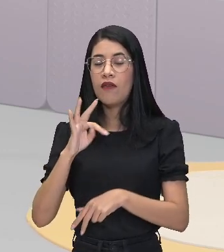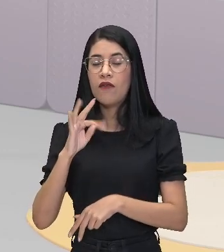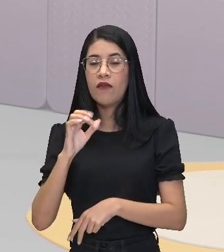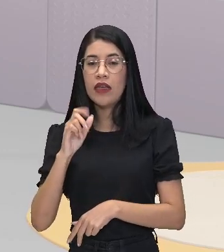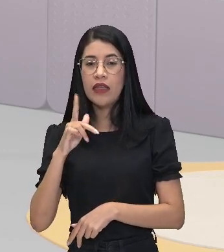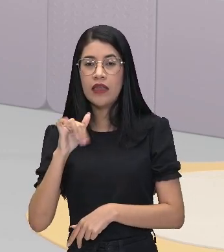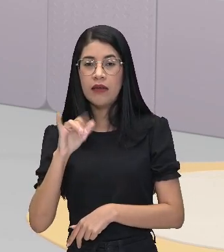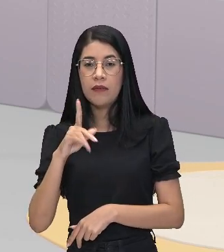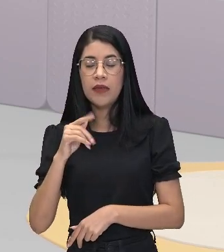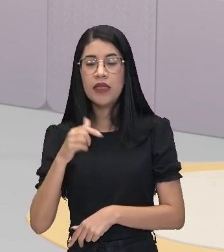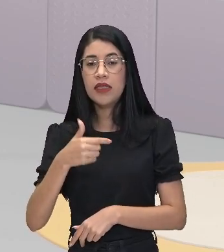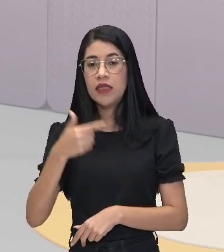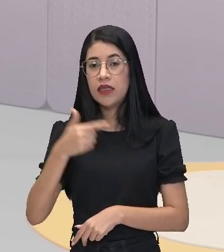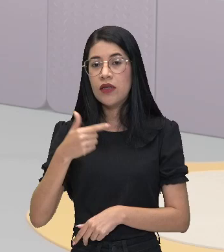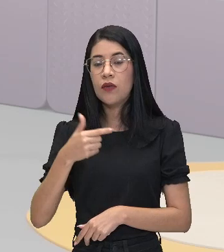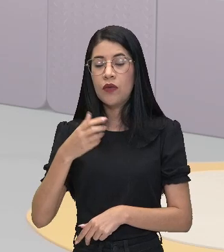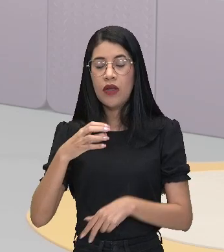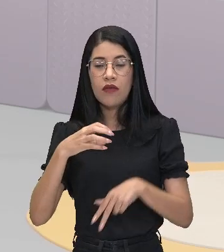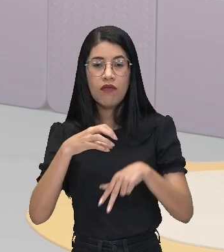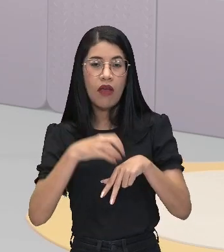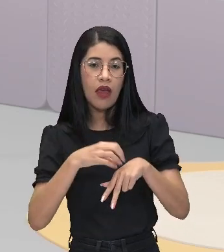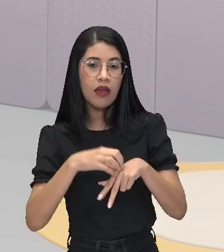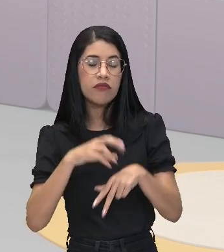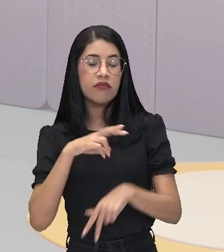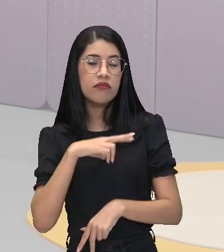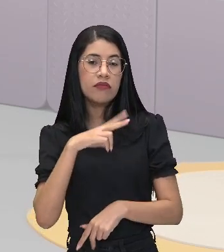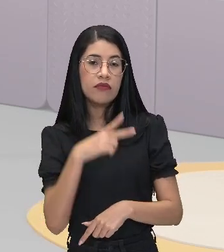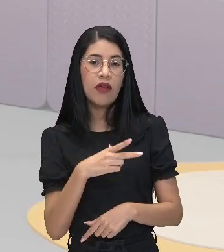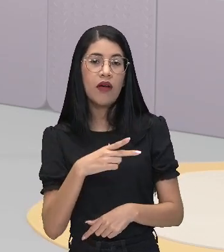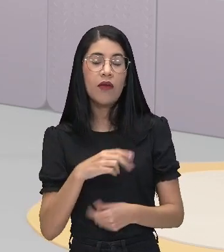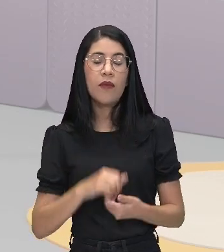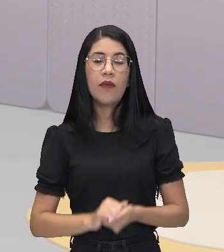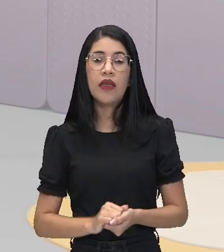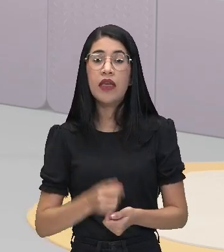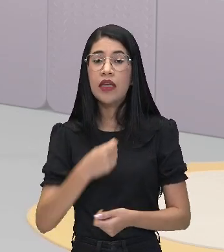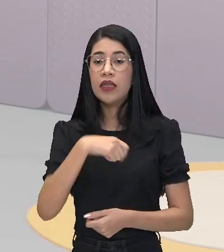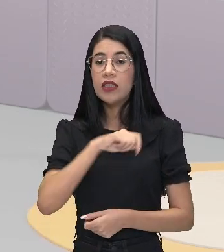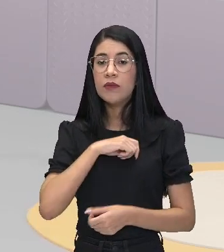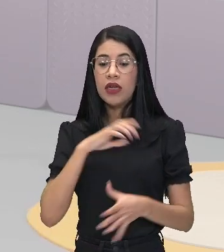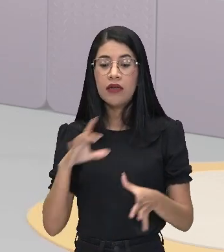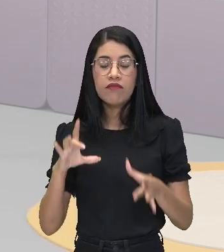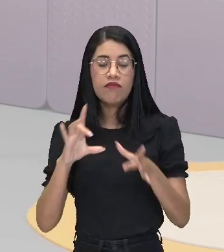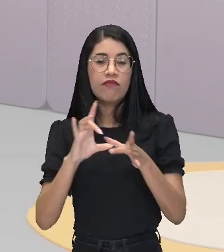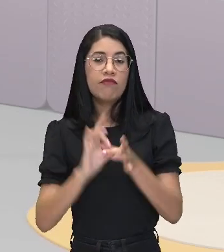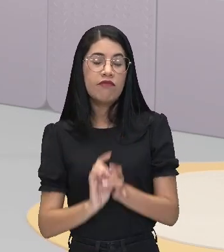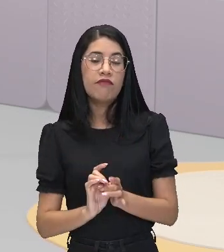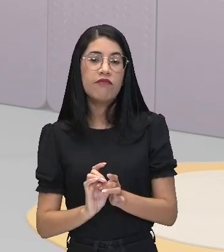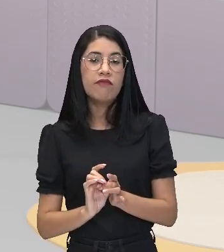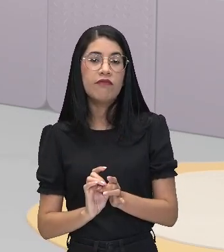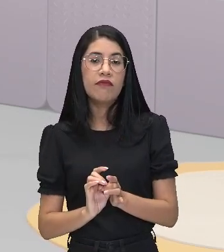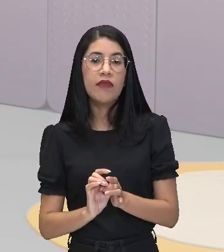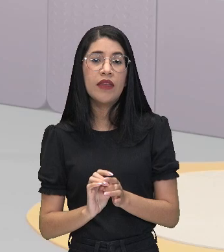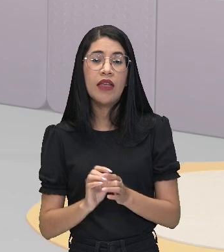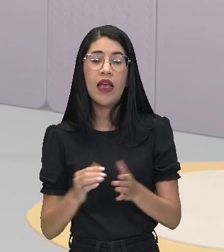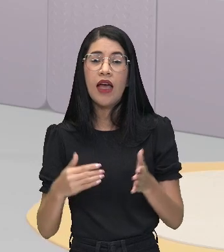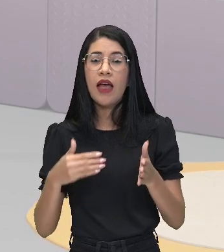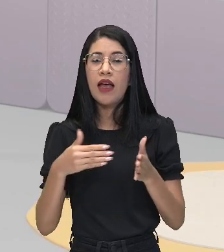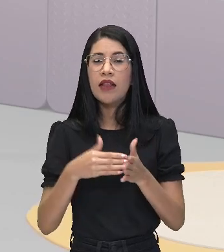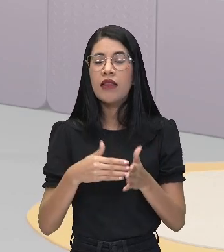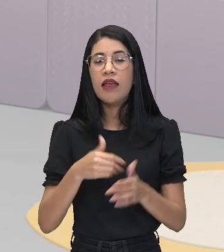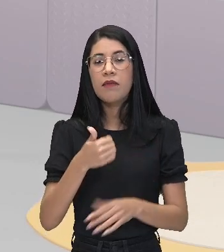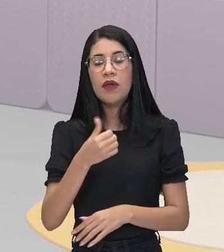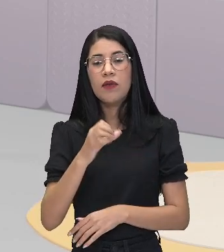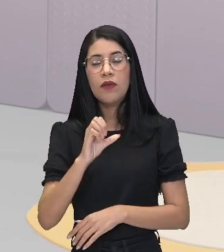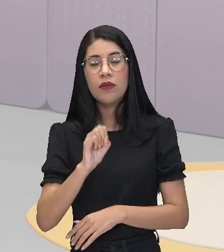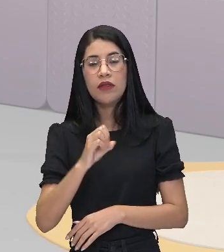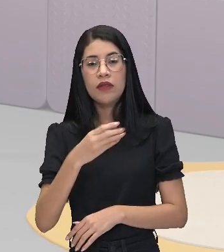se tornando rei de Portugal e Espanha. Esse momento, que durou até o ano de 1640, a